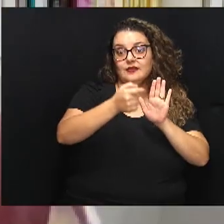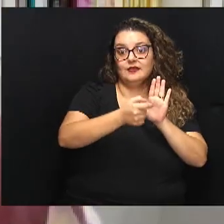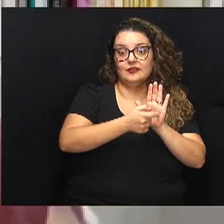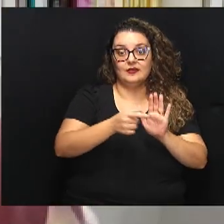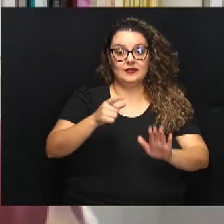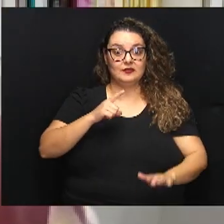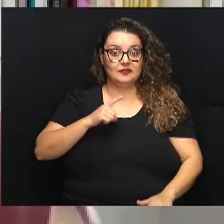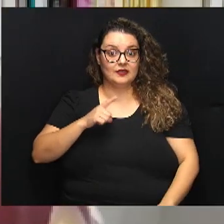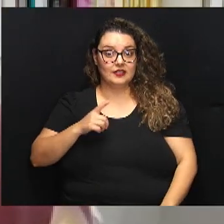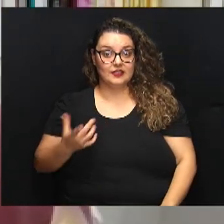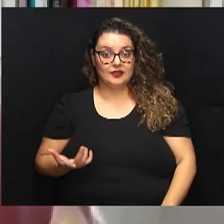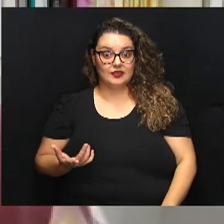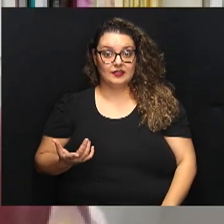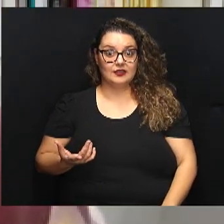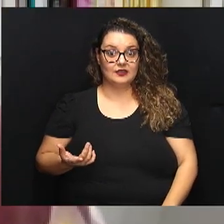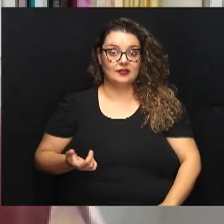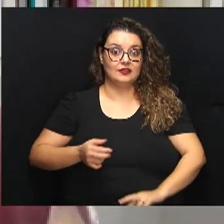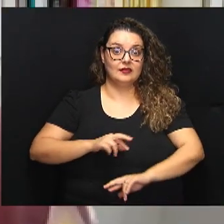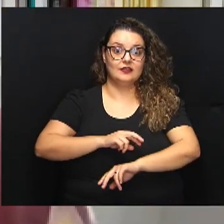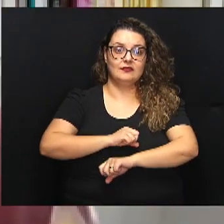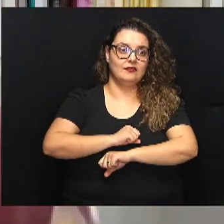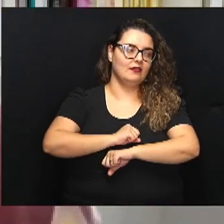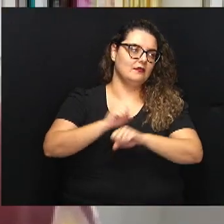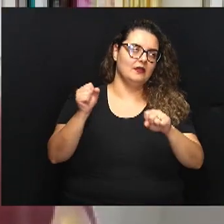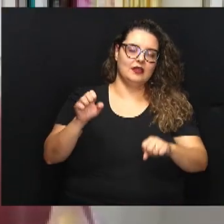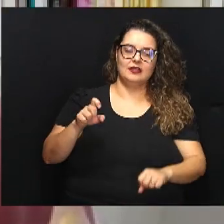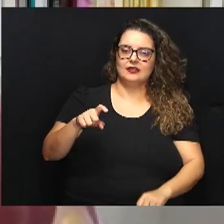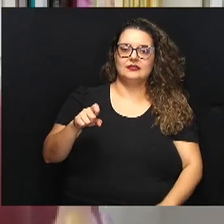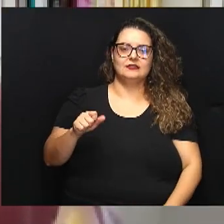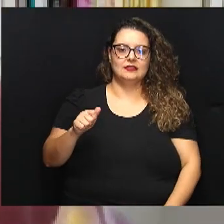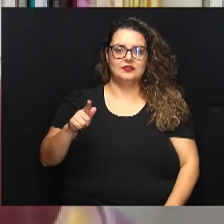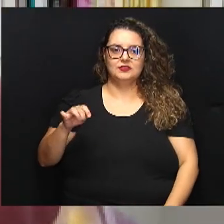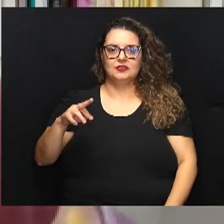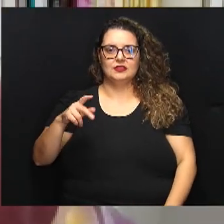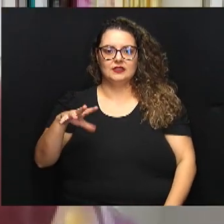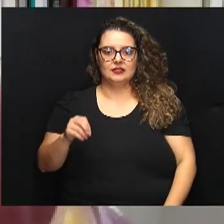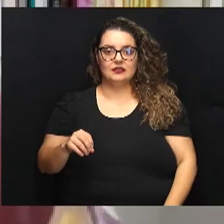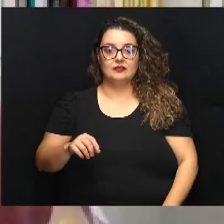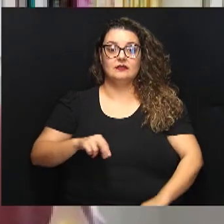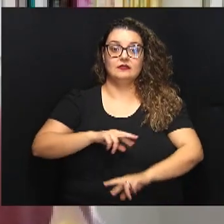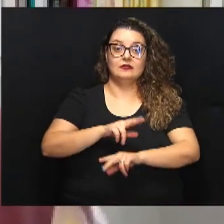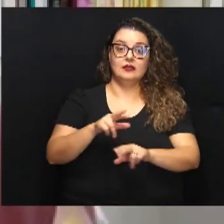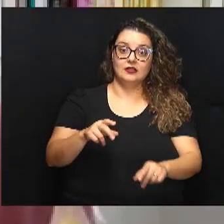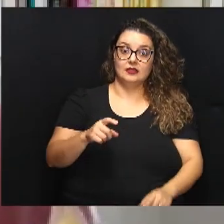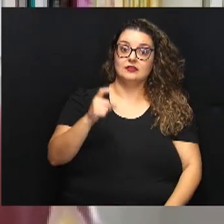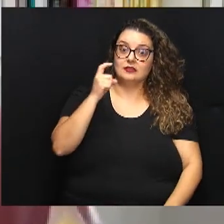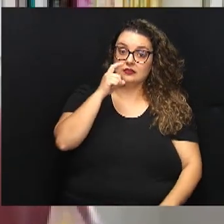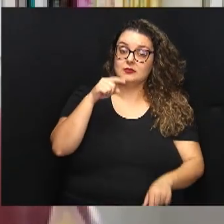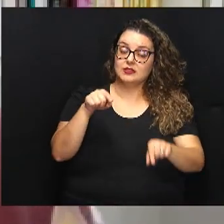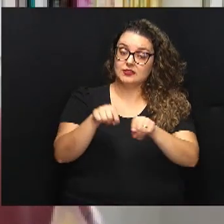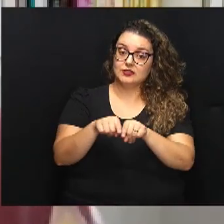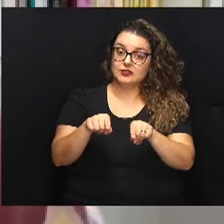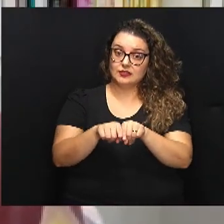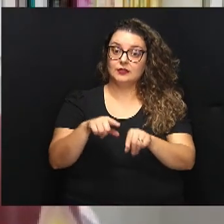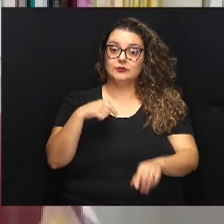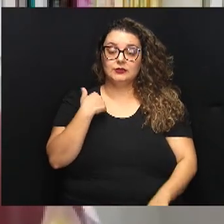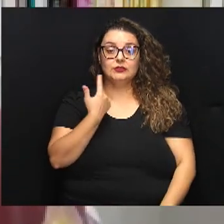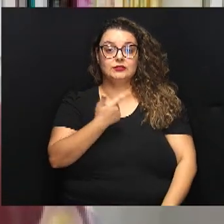existir muita exageração, muito fake. Então, o